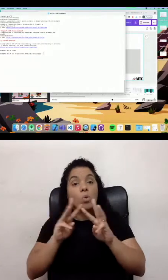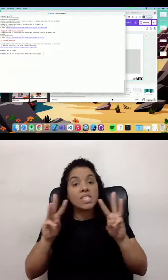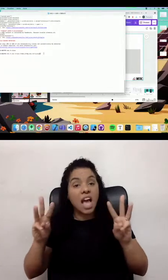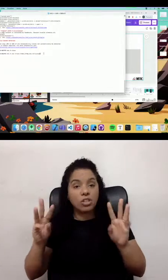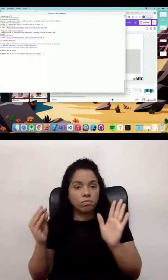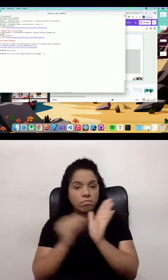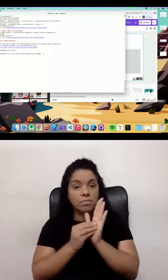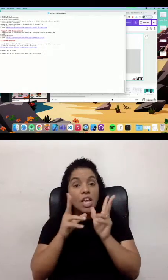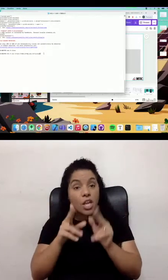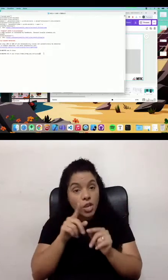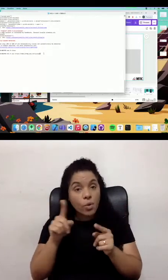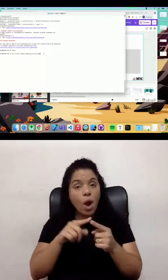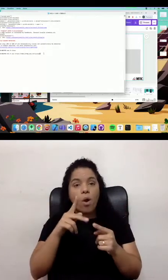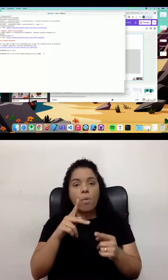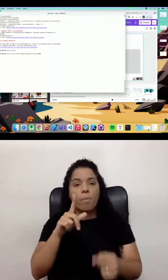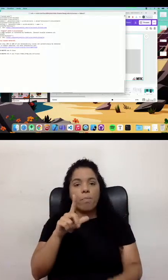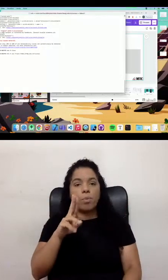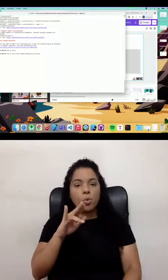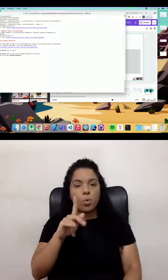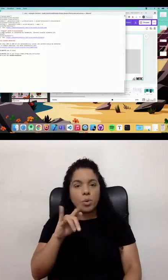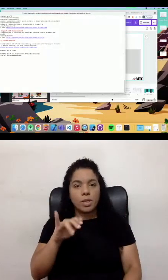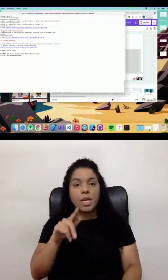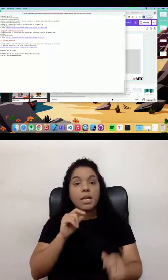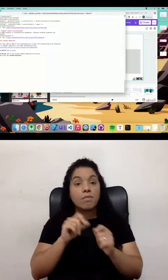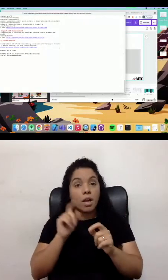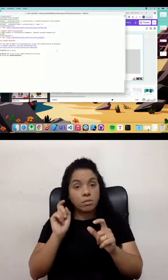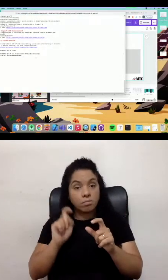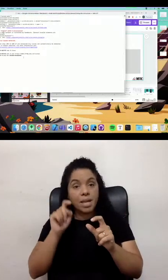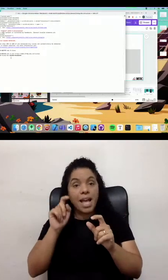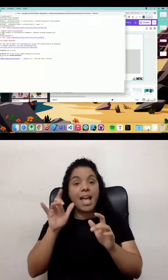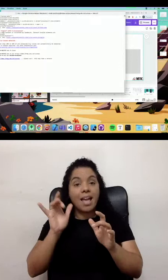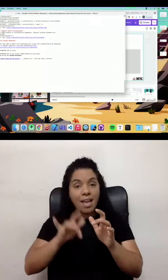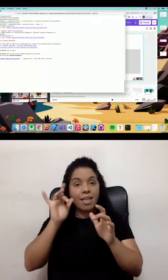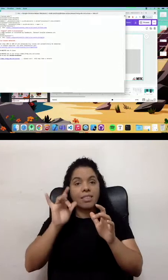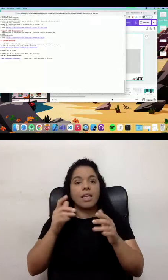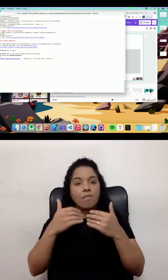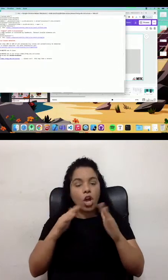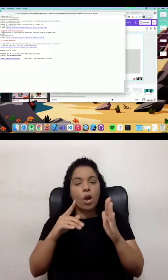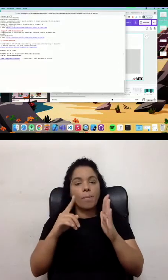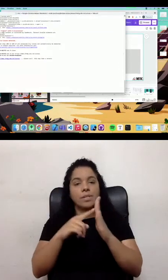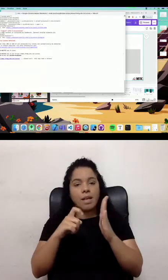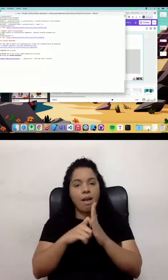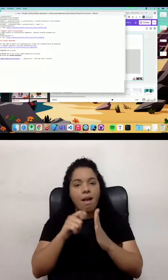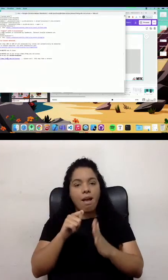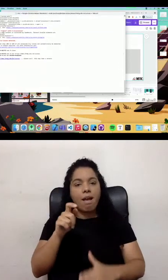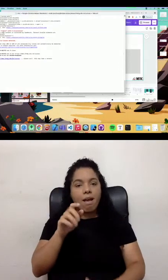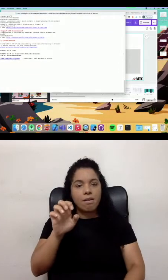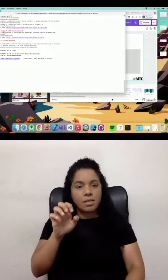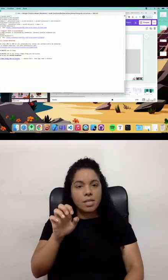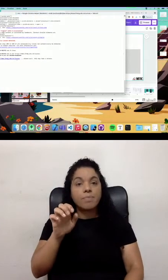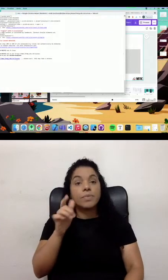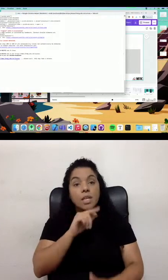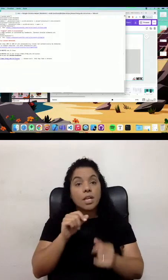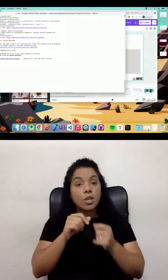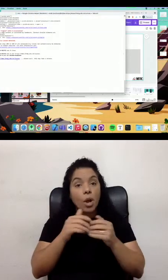coisa que a gente fez lá no plugin, tá? Faço isso daqui, dou Enter. Ele vai começar a rodar o AX. Ele começa a